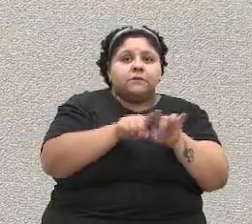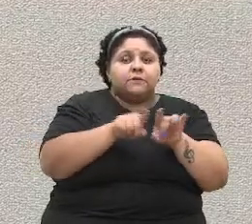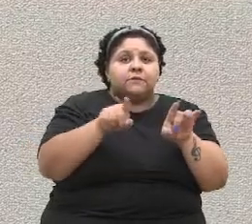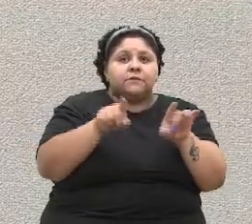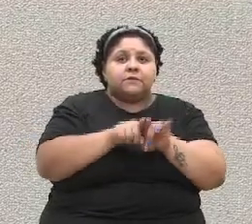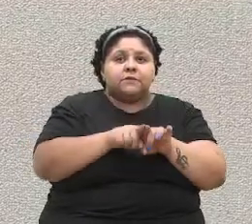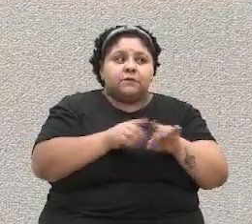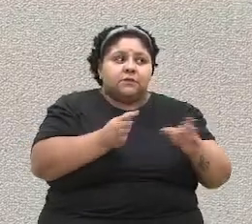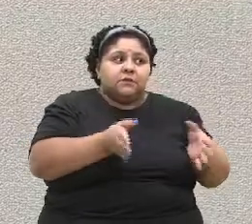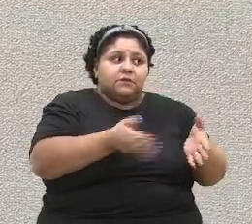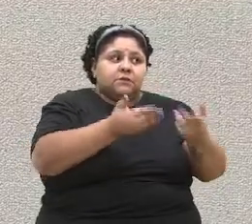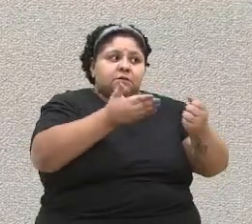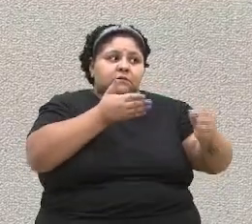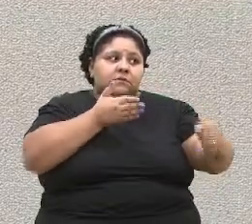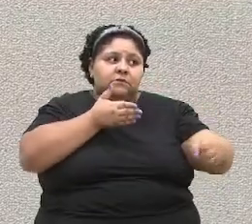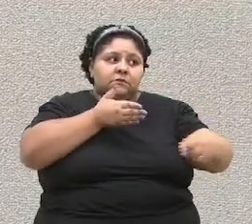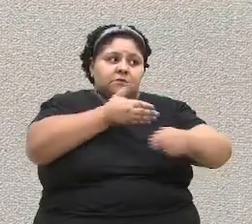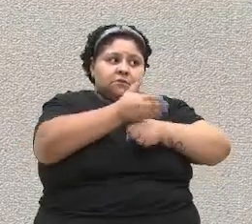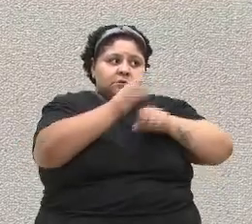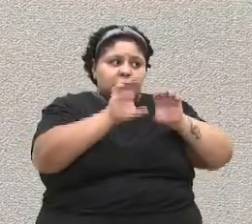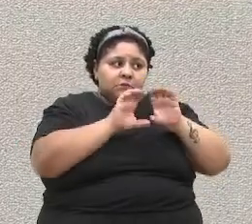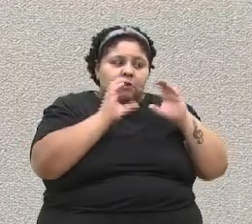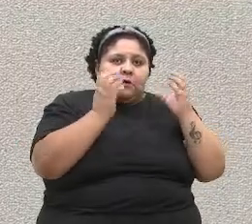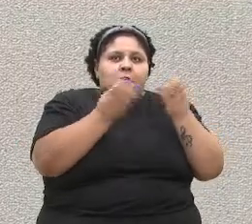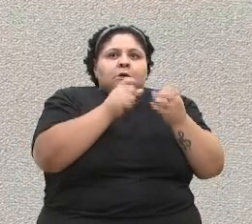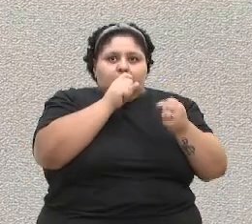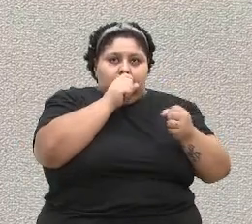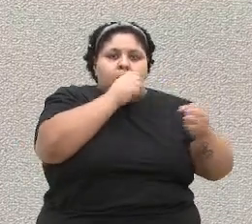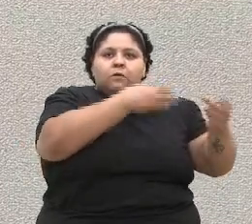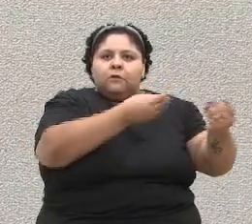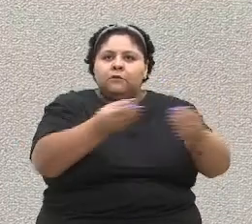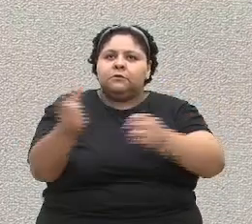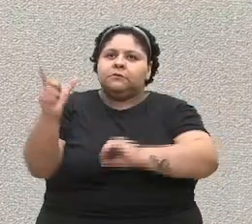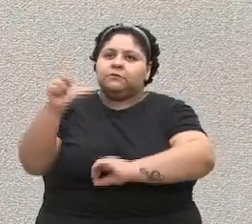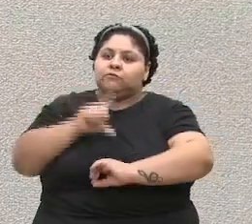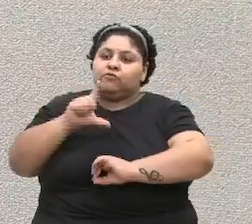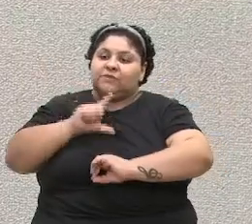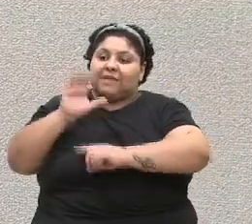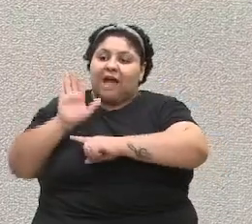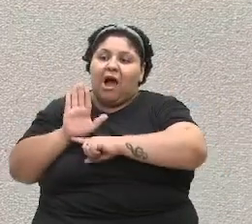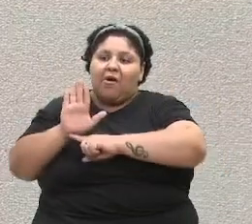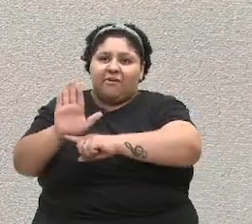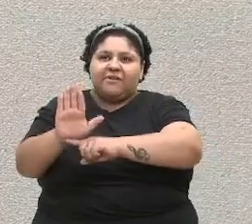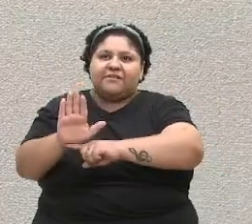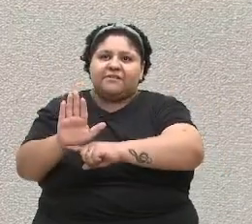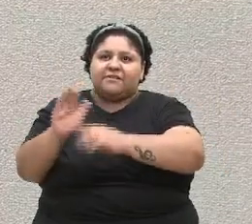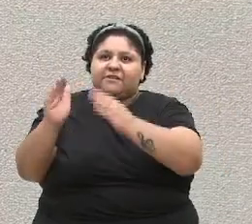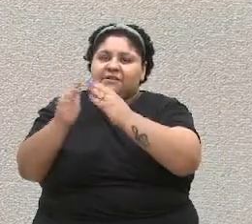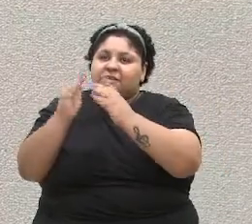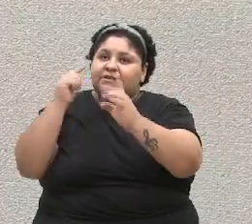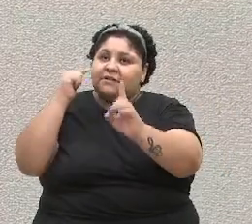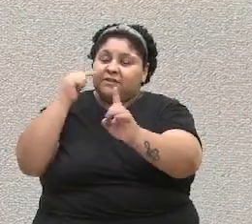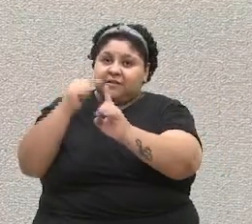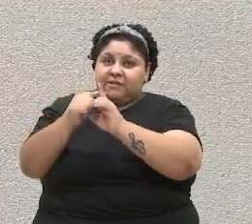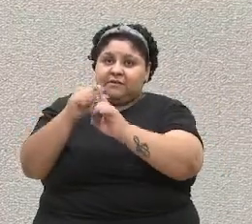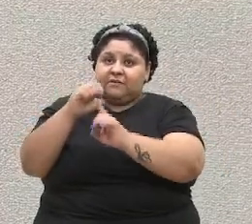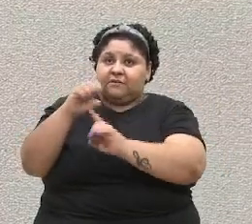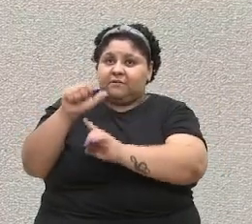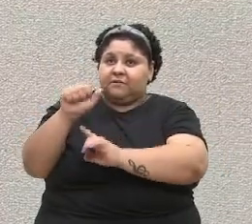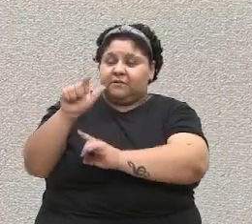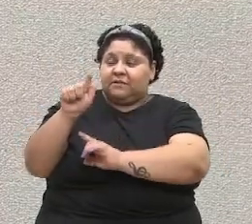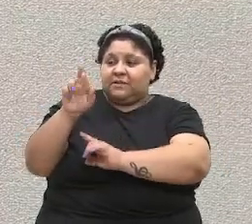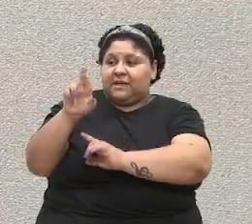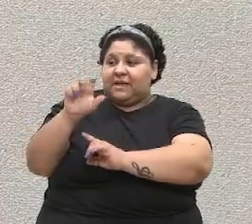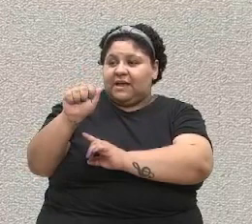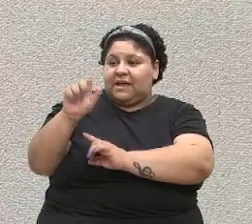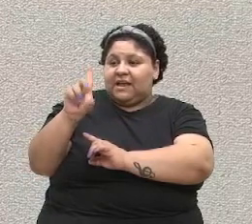ativo, participante na comunidade. Muito ele tem contribuído na Igreja Sagrado Coração de